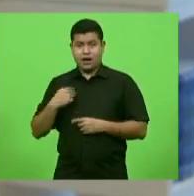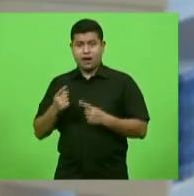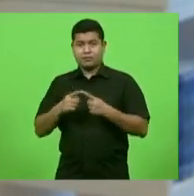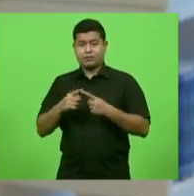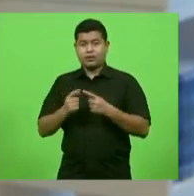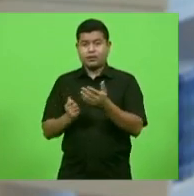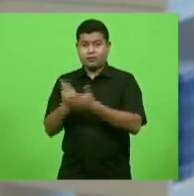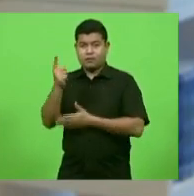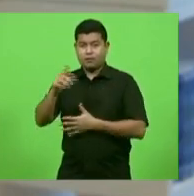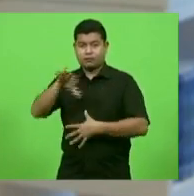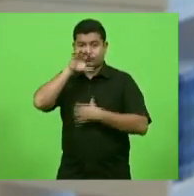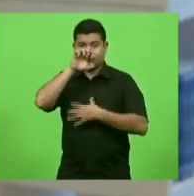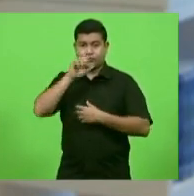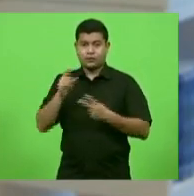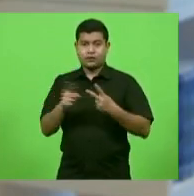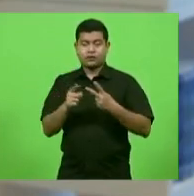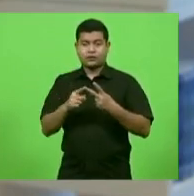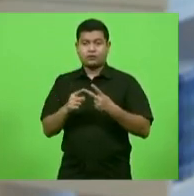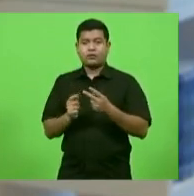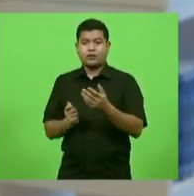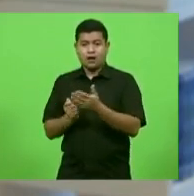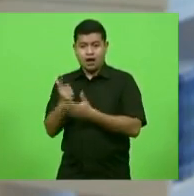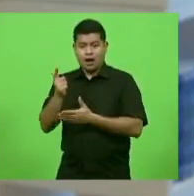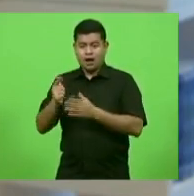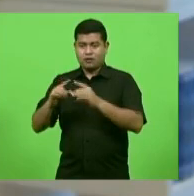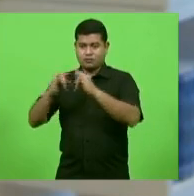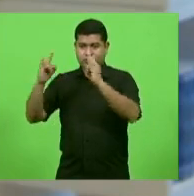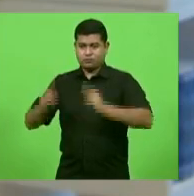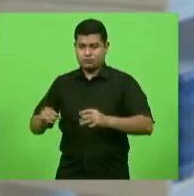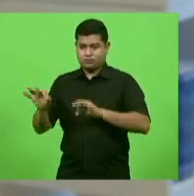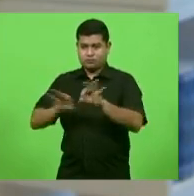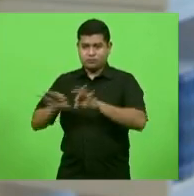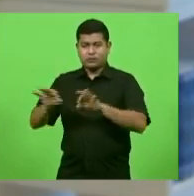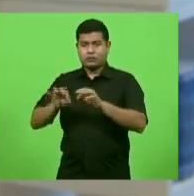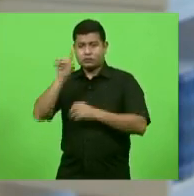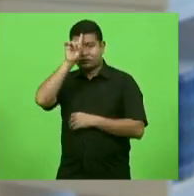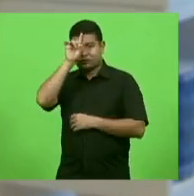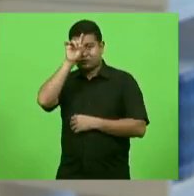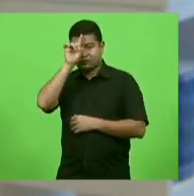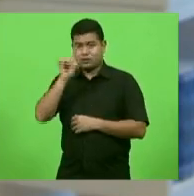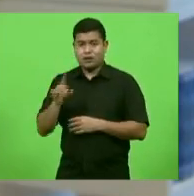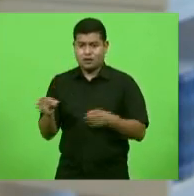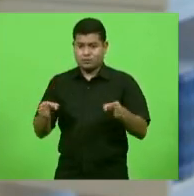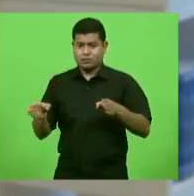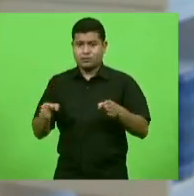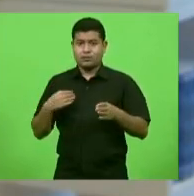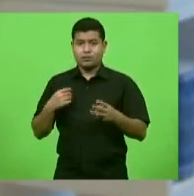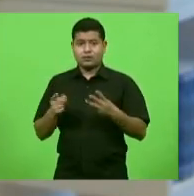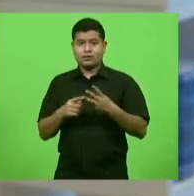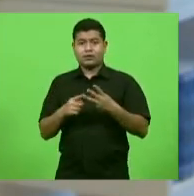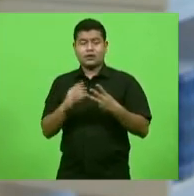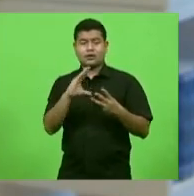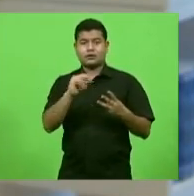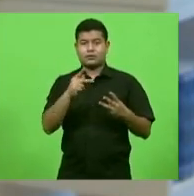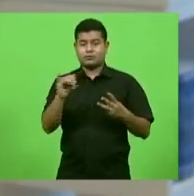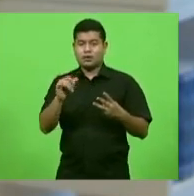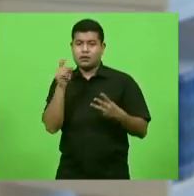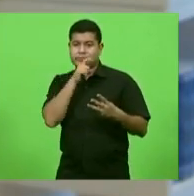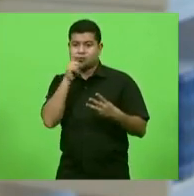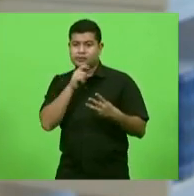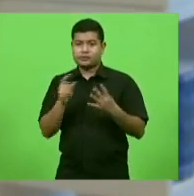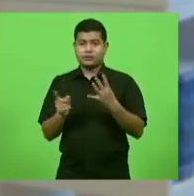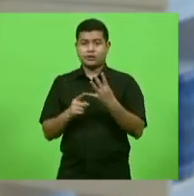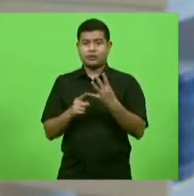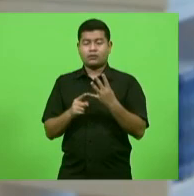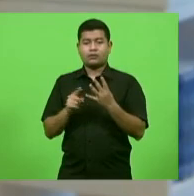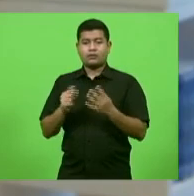envolvendo a contratação do hospital de campanha. A terceira, inerente ao fato de supostamente ter mentido a CPI. E a última, uma eventual